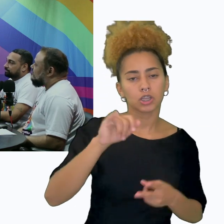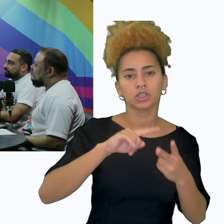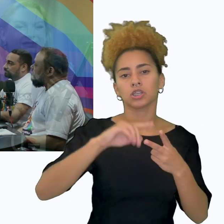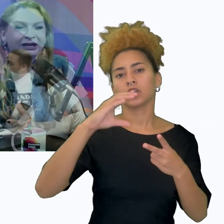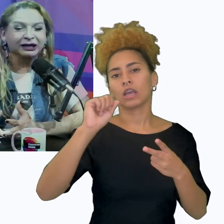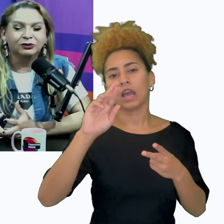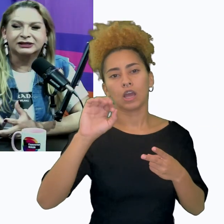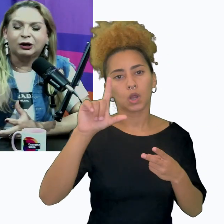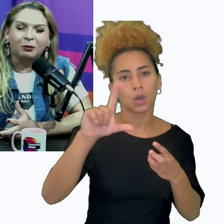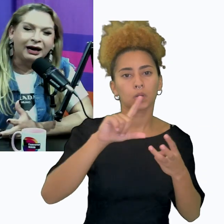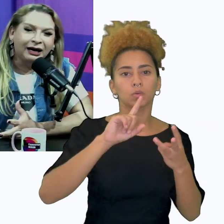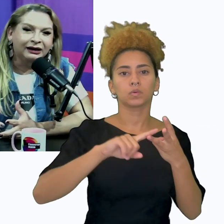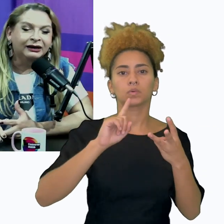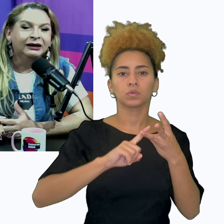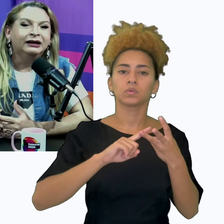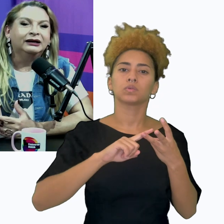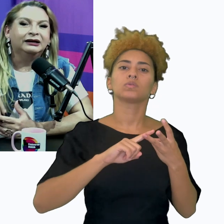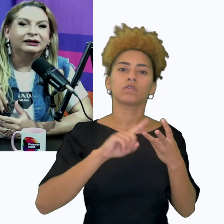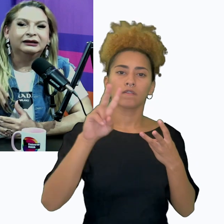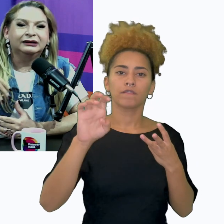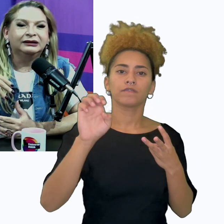Valéria Barcelos, Carol Marra,